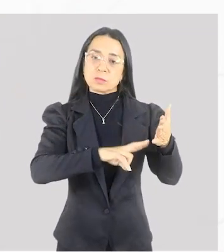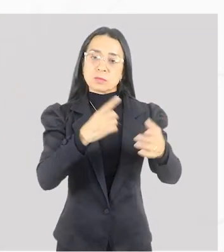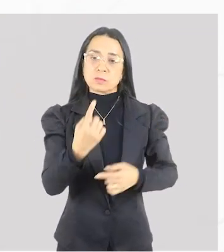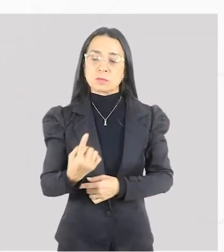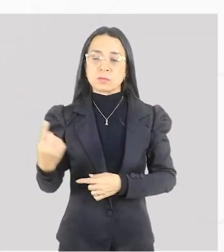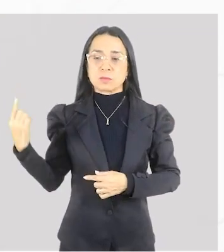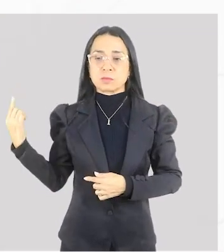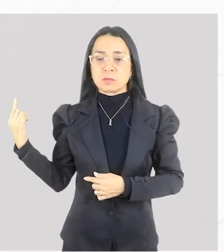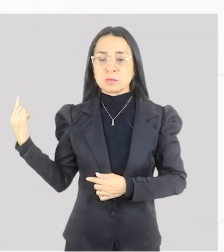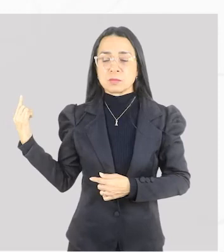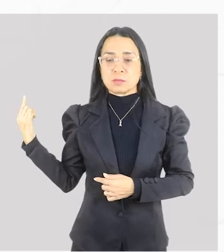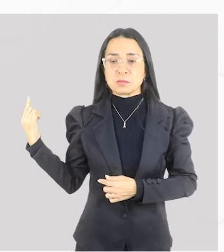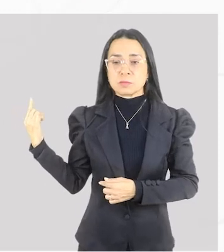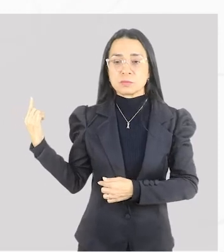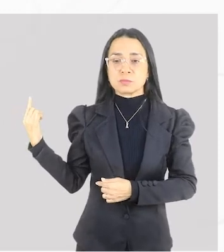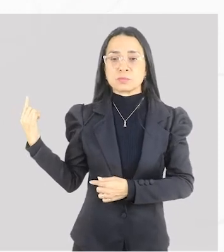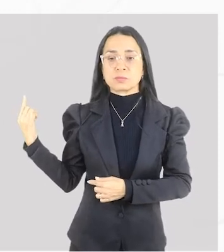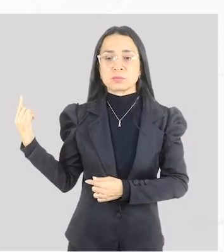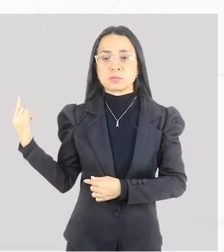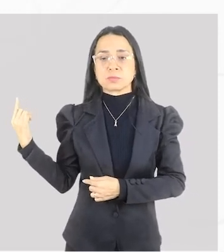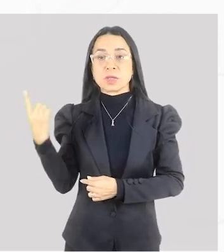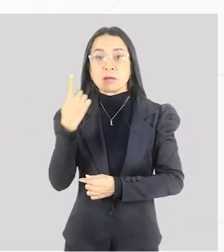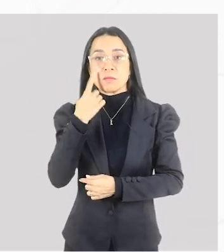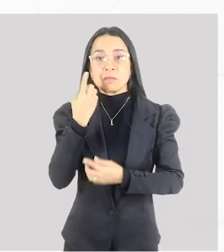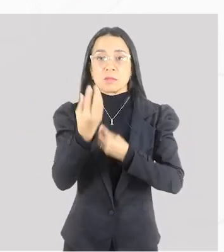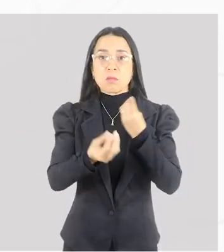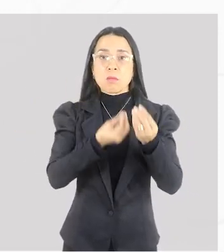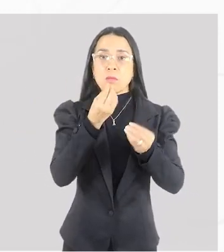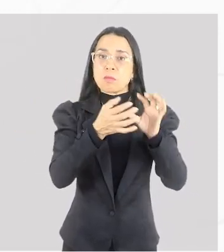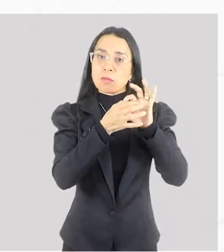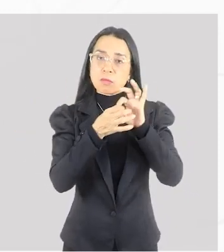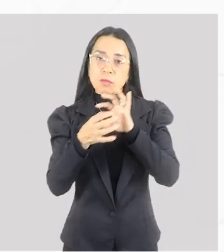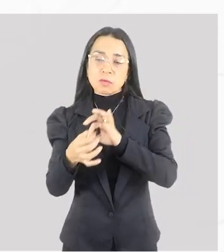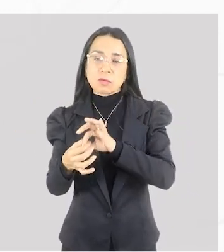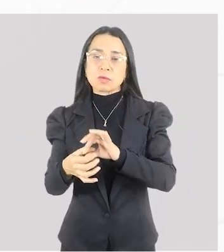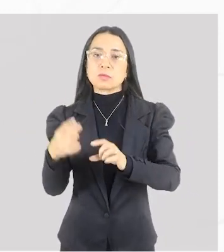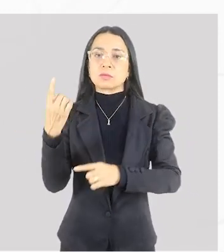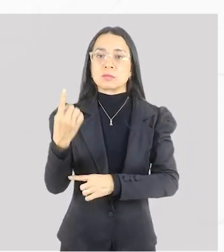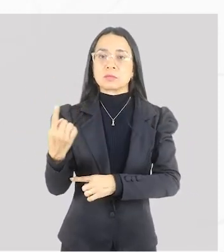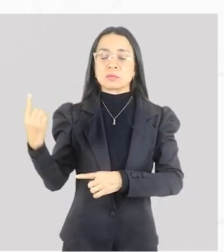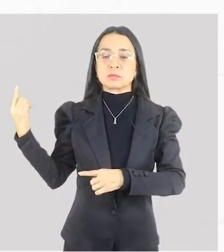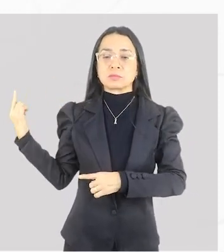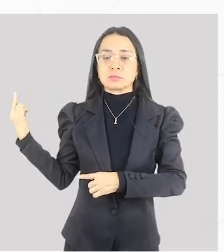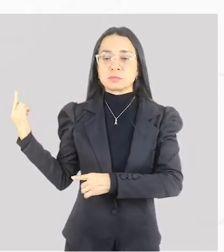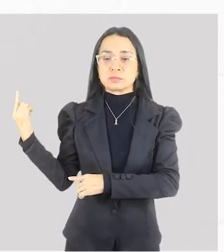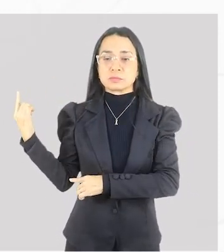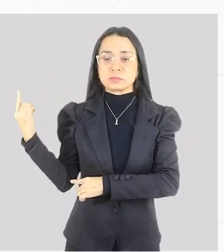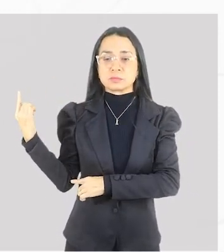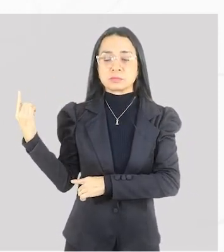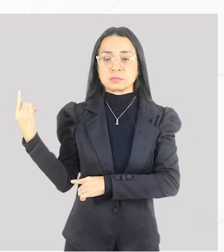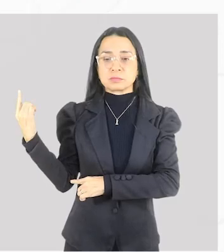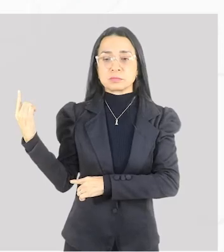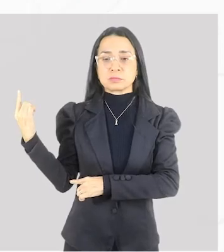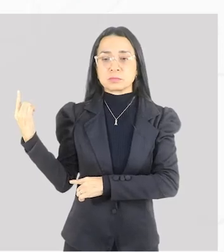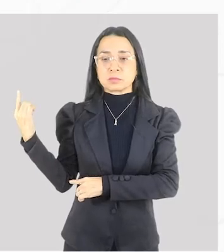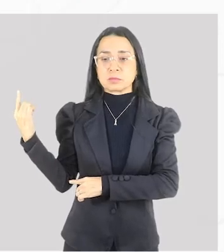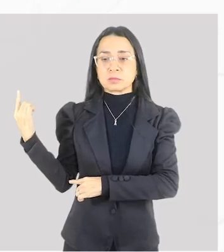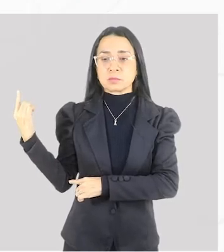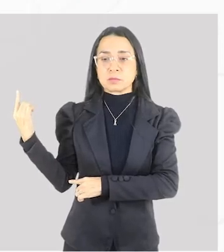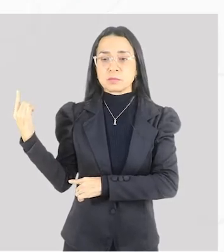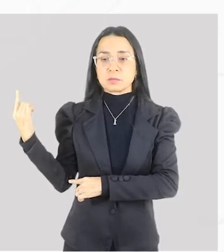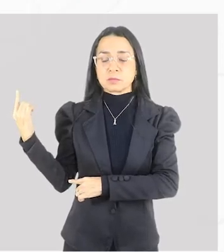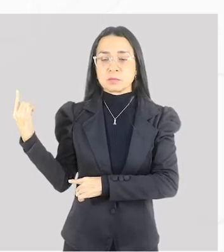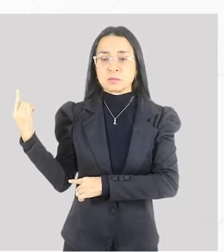produções africanas, olha como ele contextualiza, né? Conduziram artistas modernos do início do século